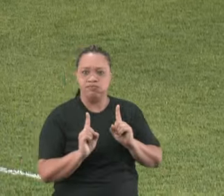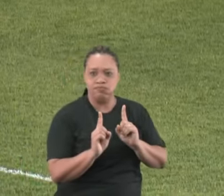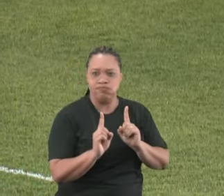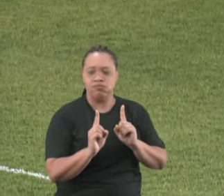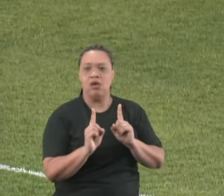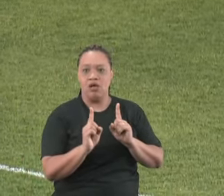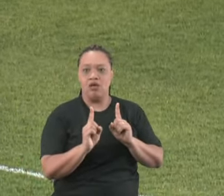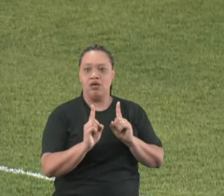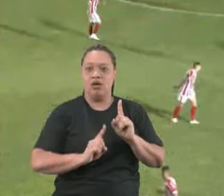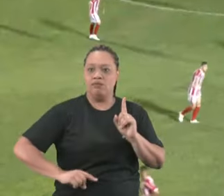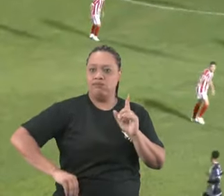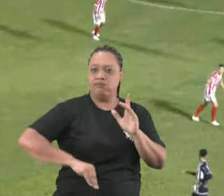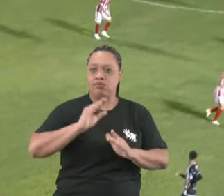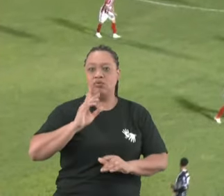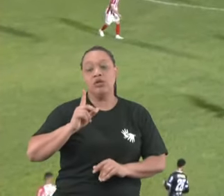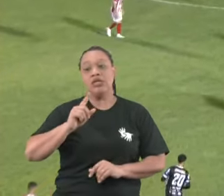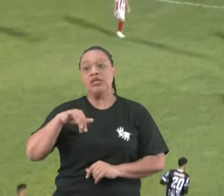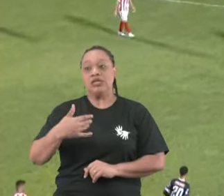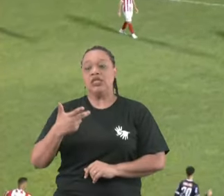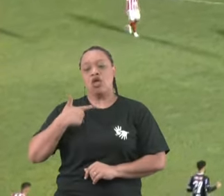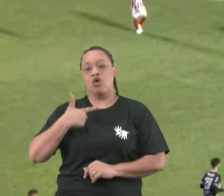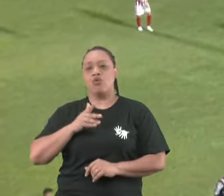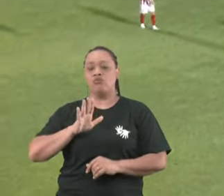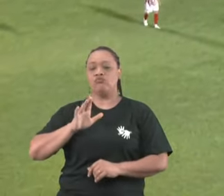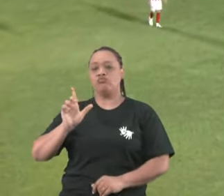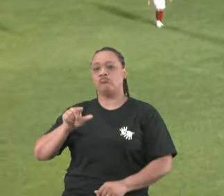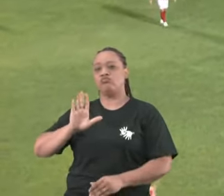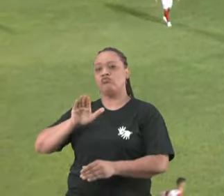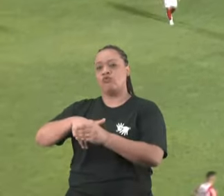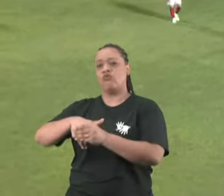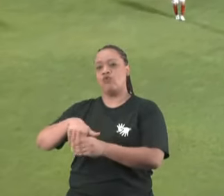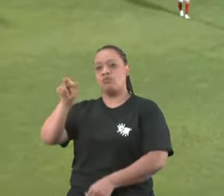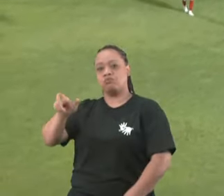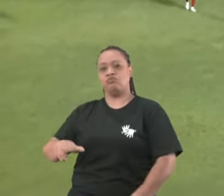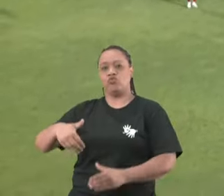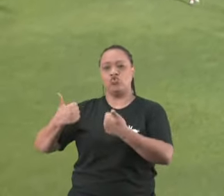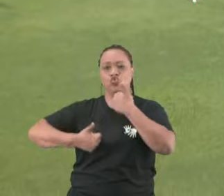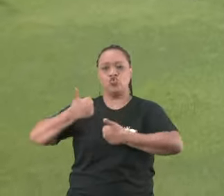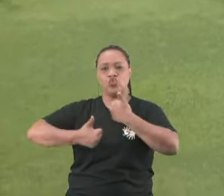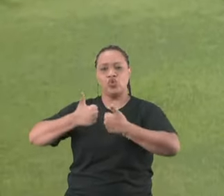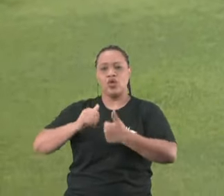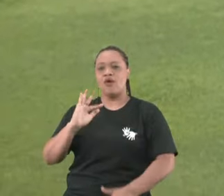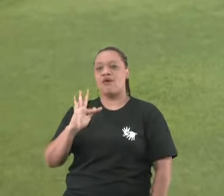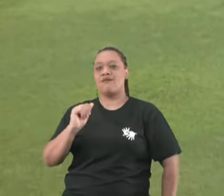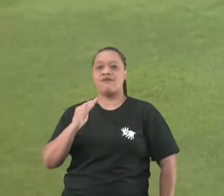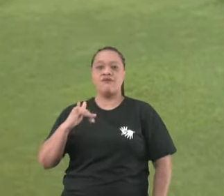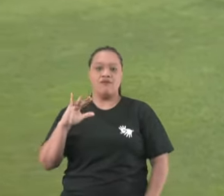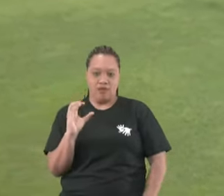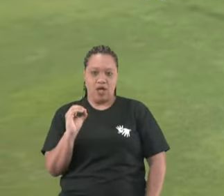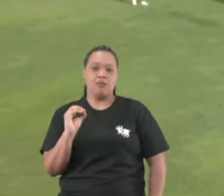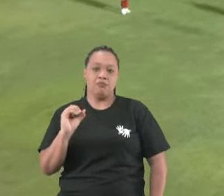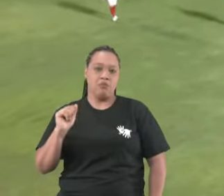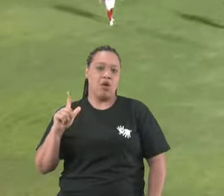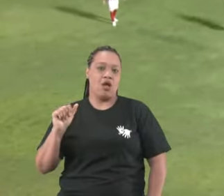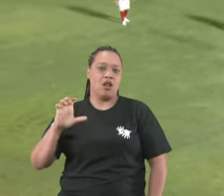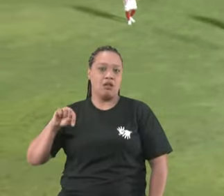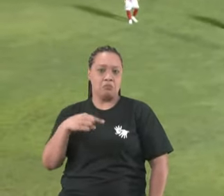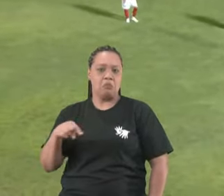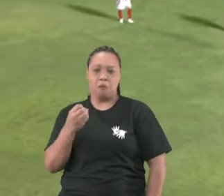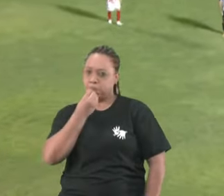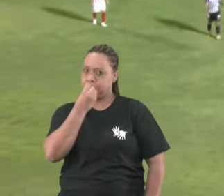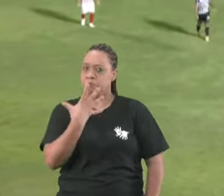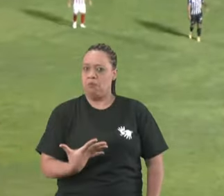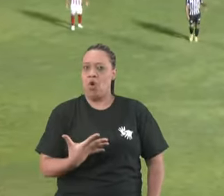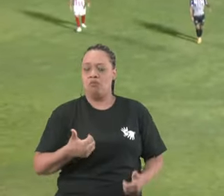si, eu votaria no Fábio Alemão. Acho que ele fez um grande jogo, mas um jogo gigante do Fábio Alemão.